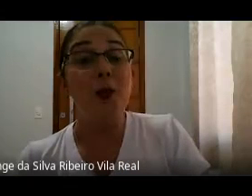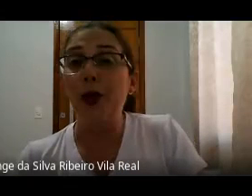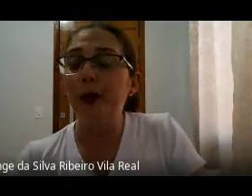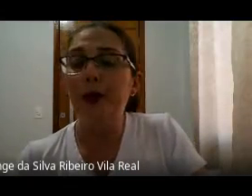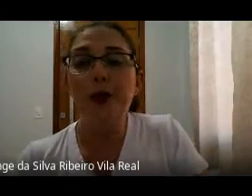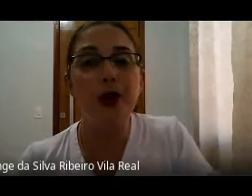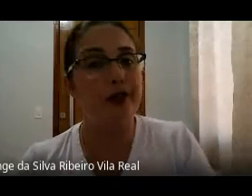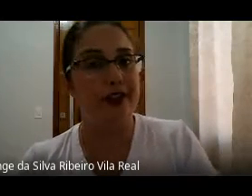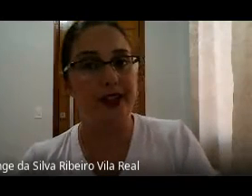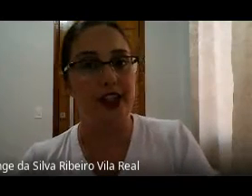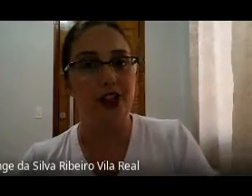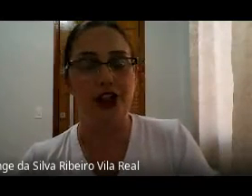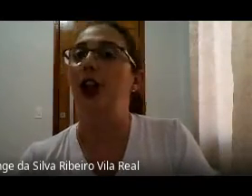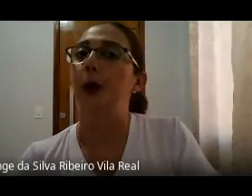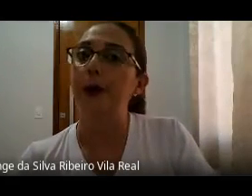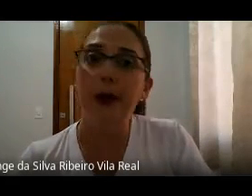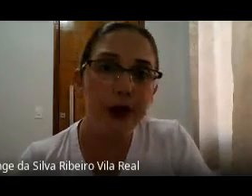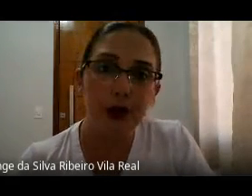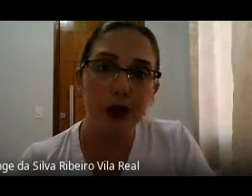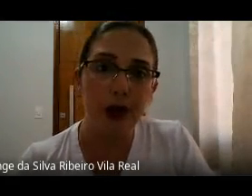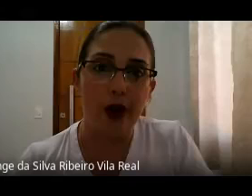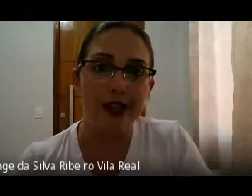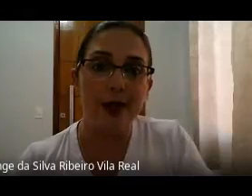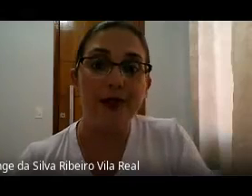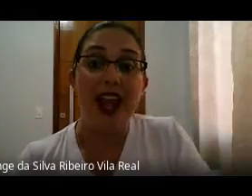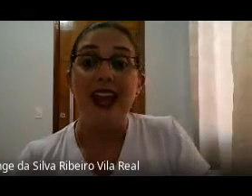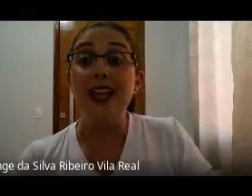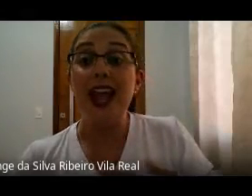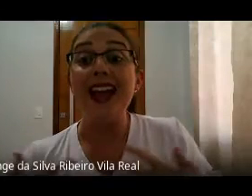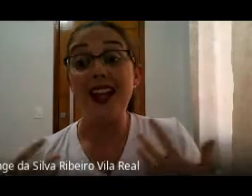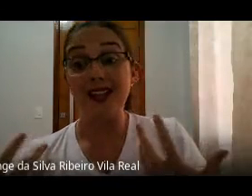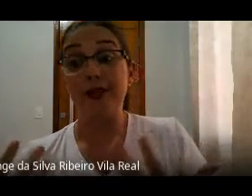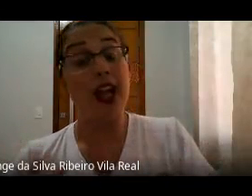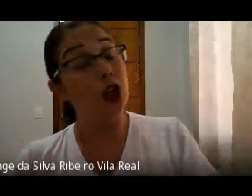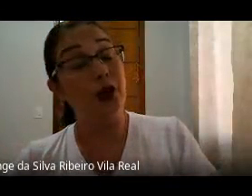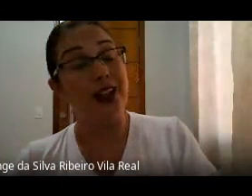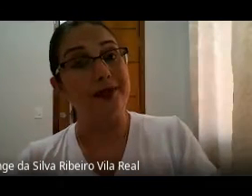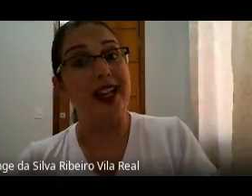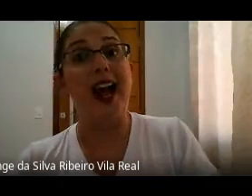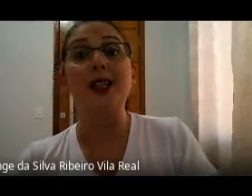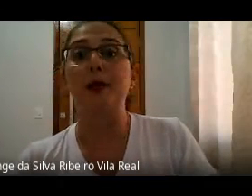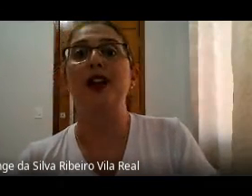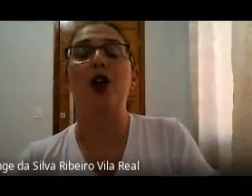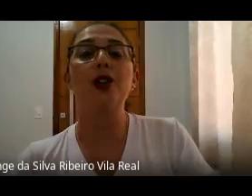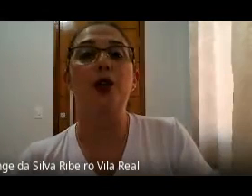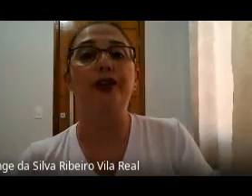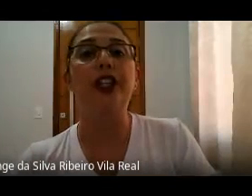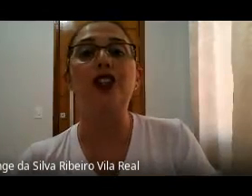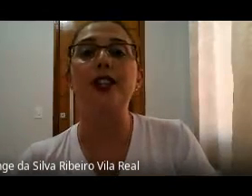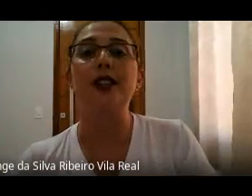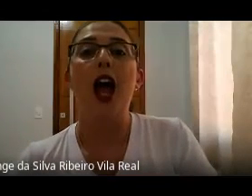É uma língua muito fascinante, muito curiosa e é desafiadora. Traz para